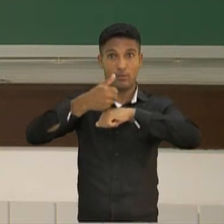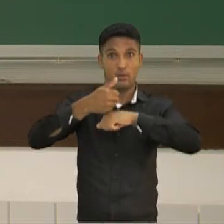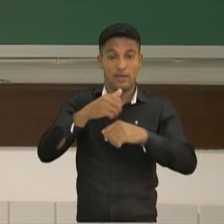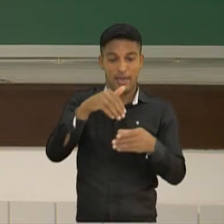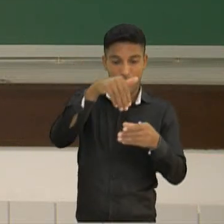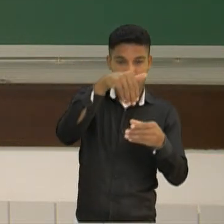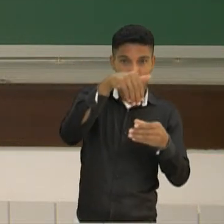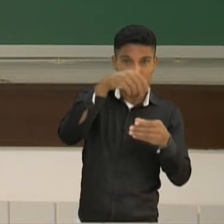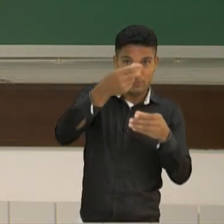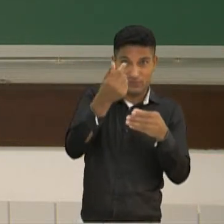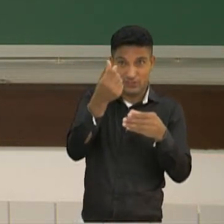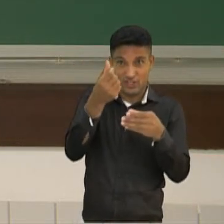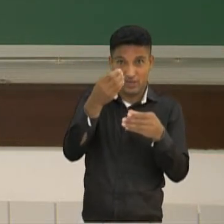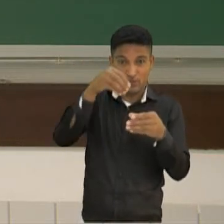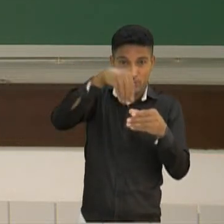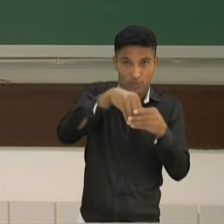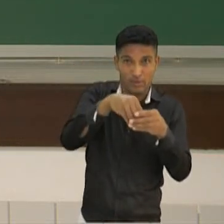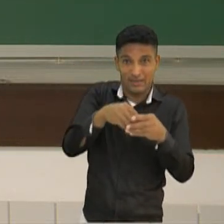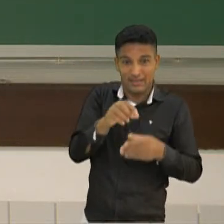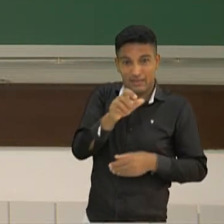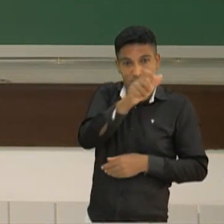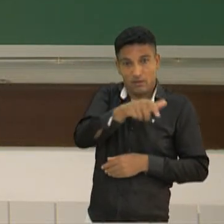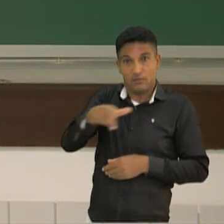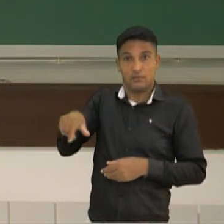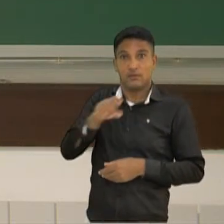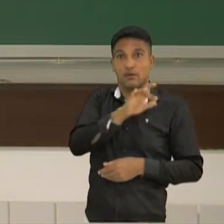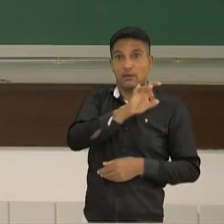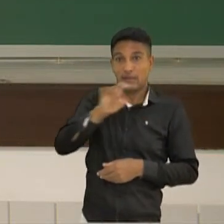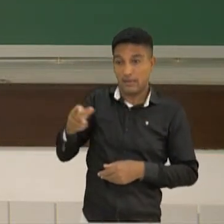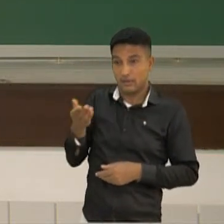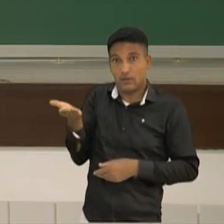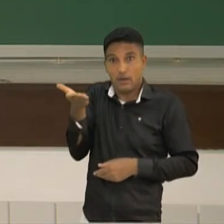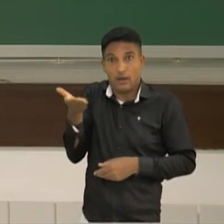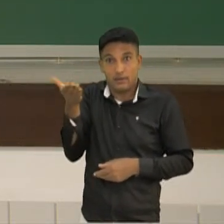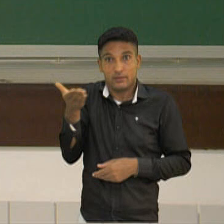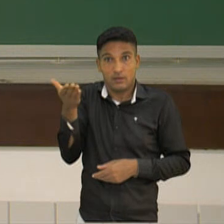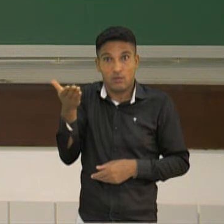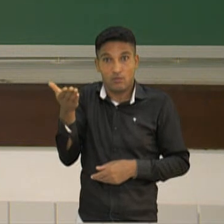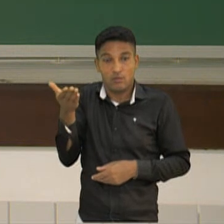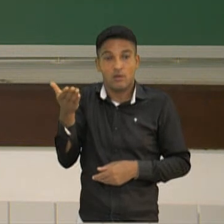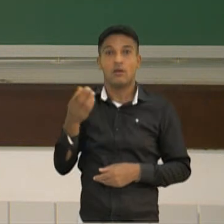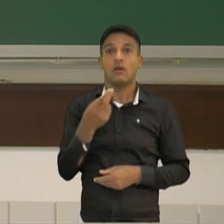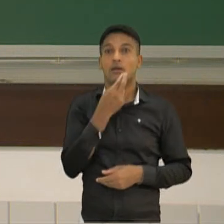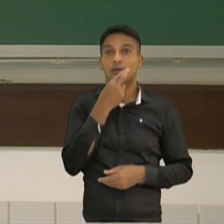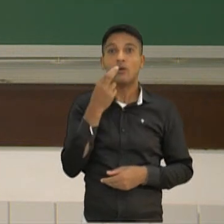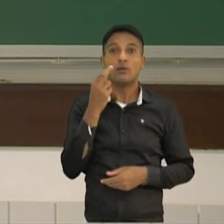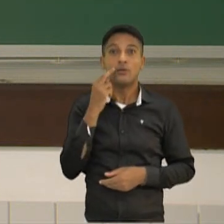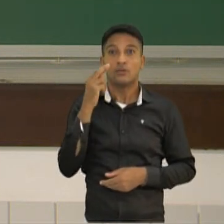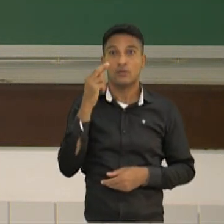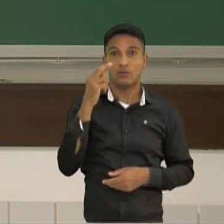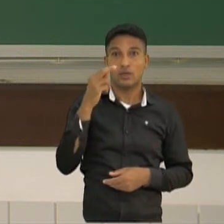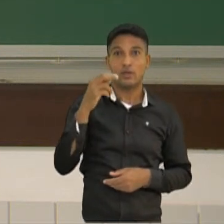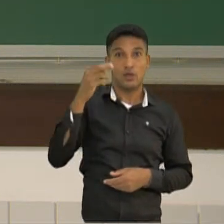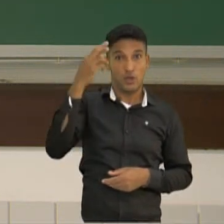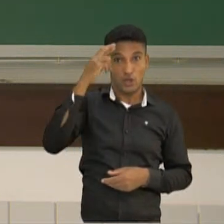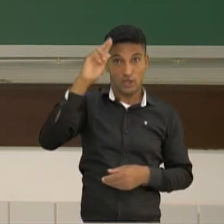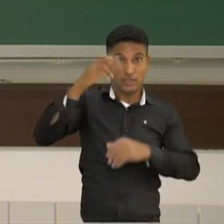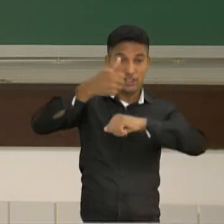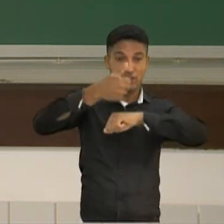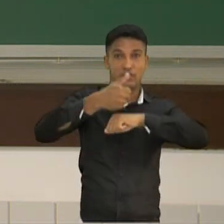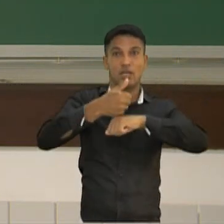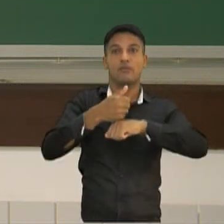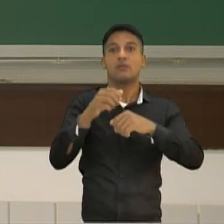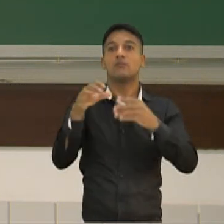123,43 certinho, o dono precisou fazer o quê? Colocar só mais 1 centavo ali dentro daquela caixinha, tá bom? Muito